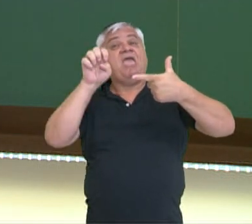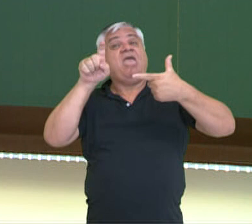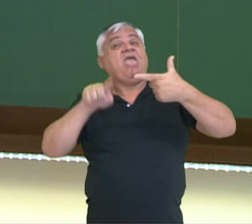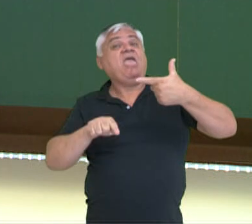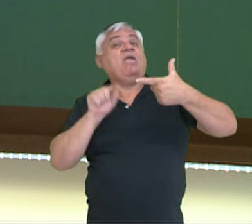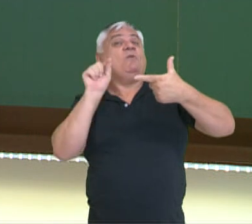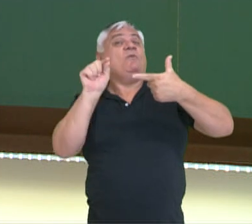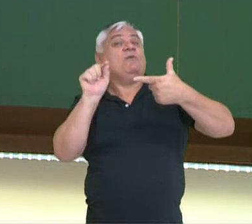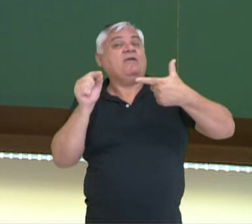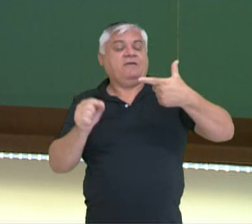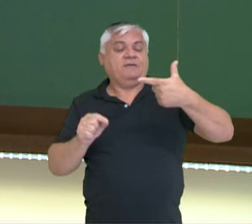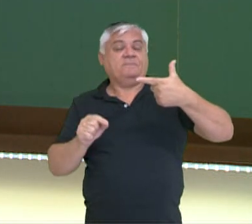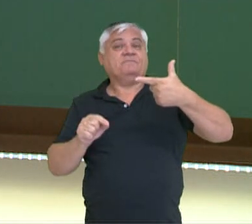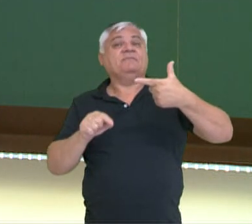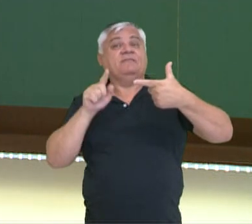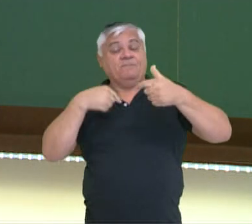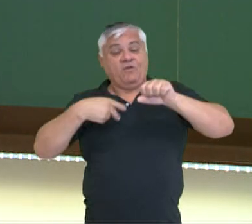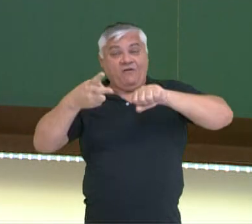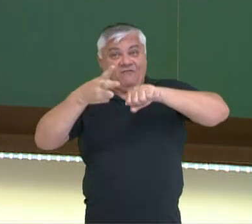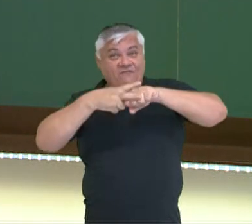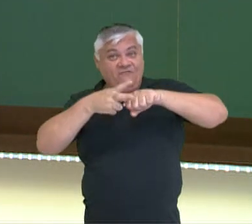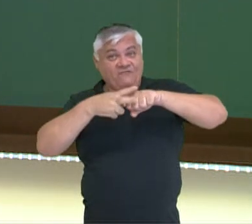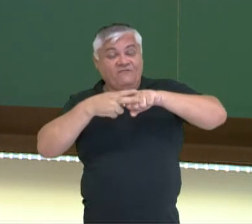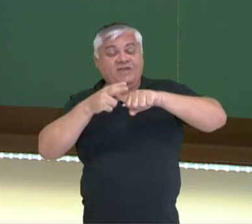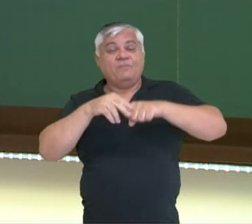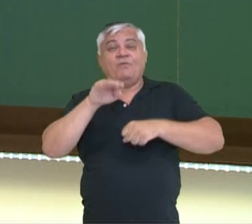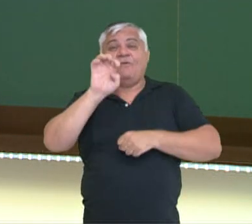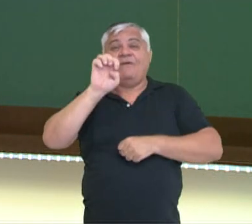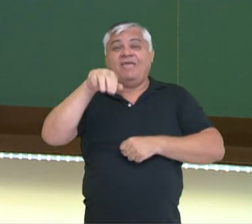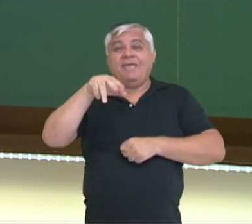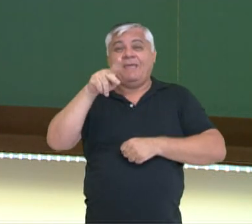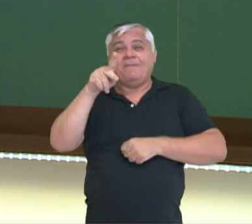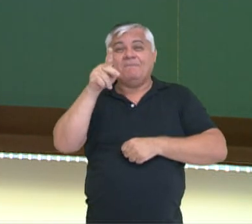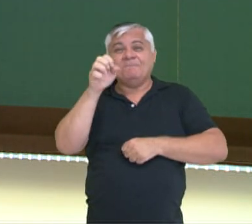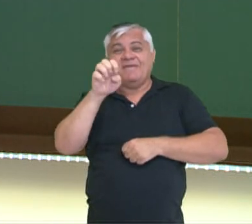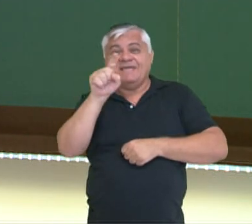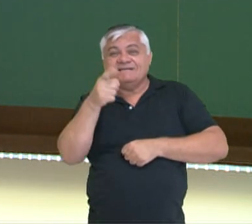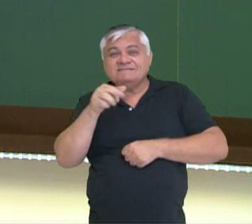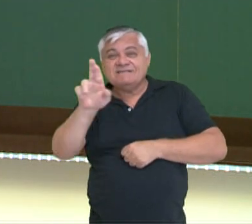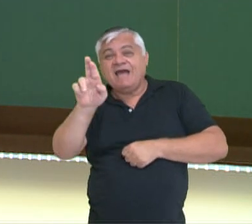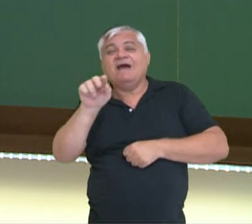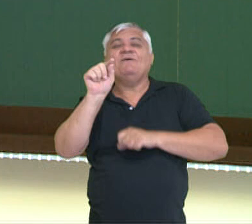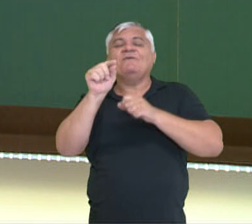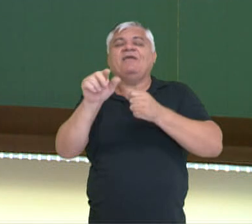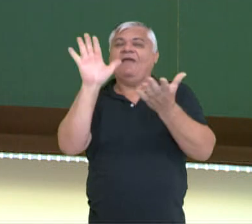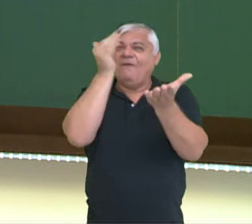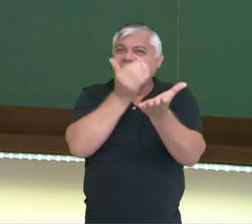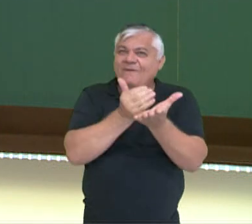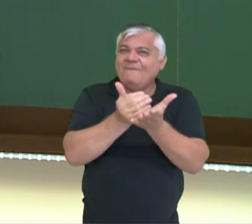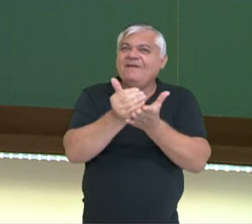Depois temos a palavra, o verbo empezar, que é começar, e conclui-se com o verbo